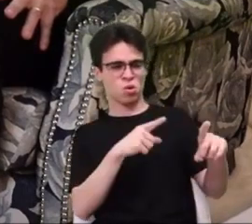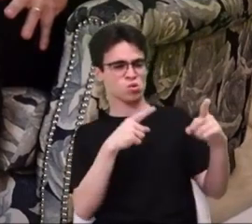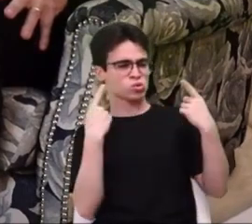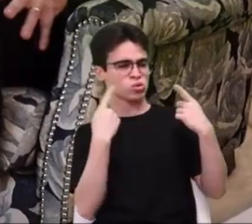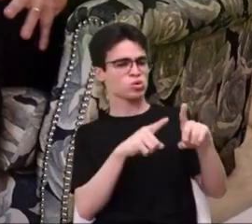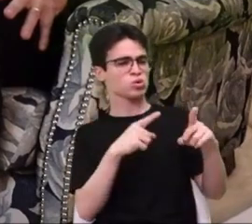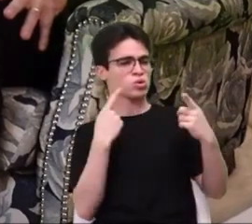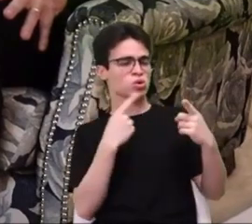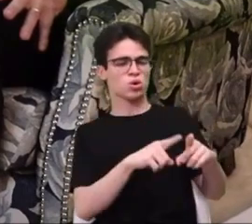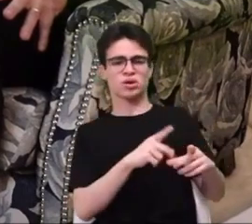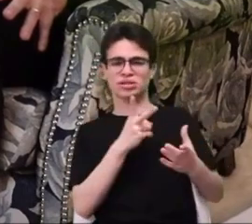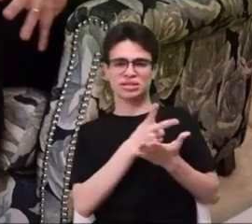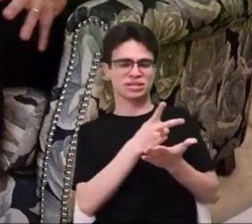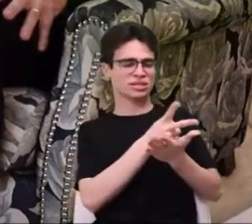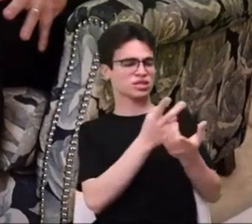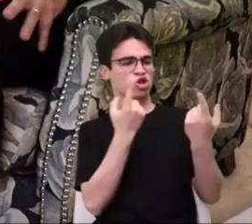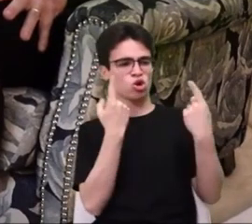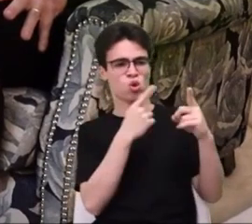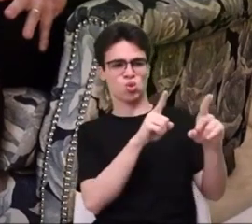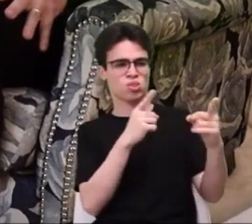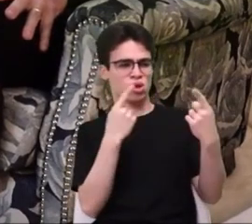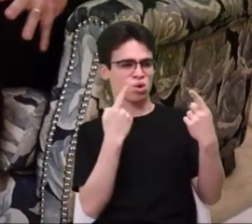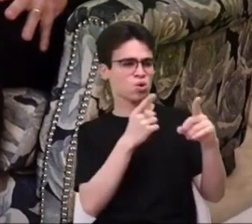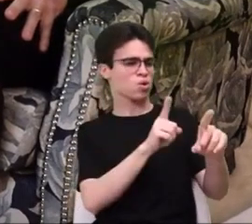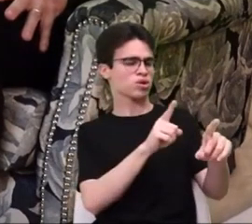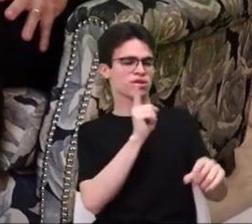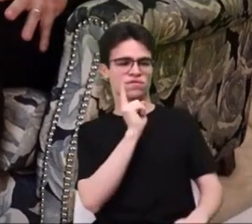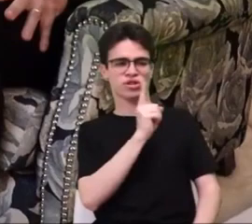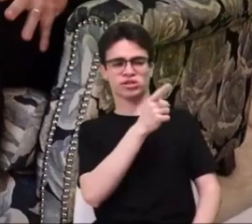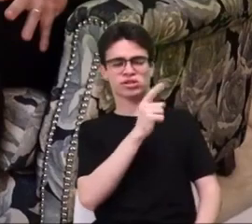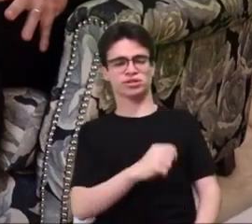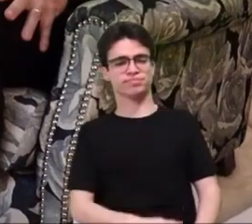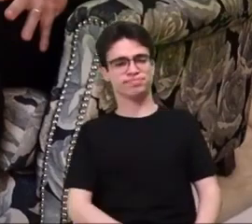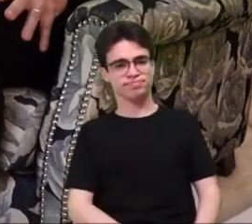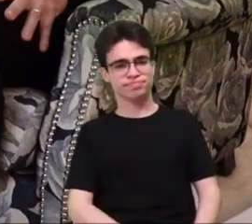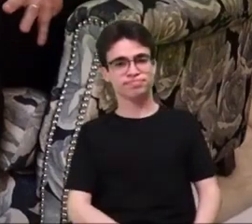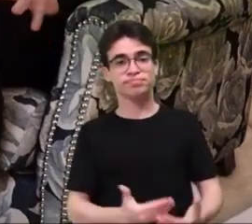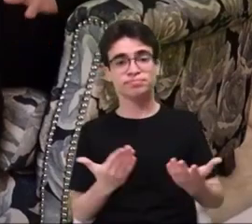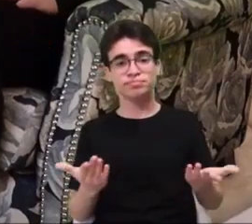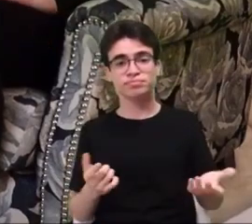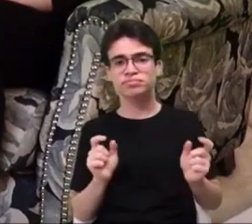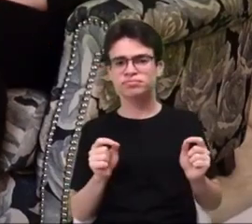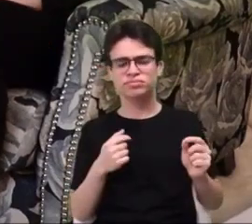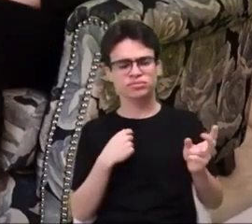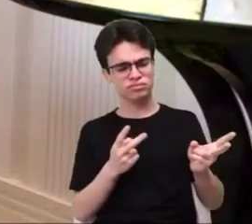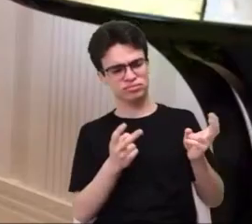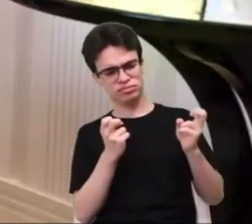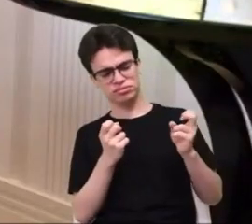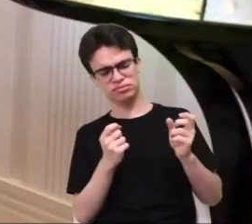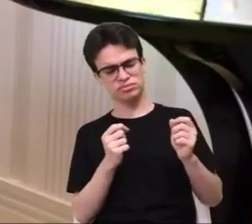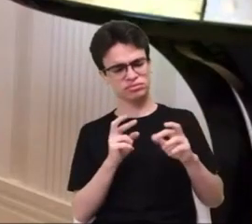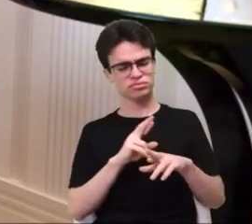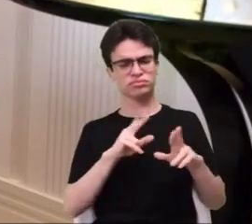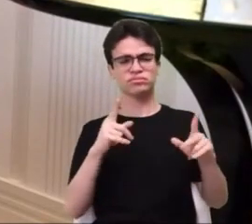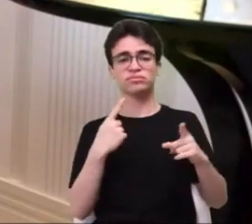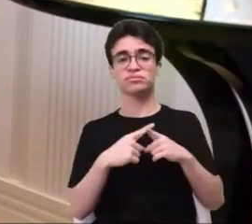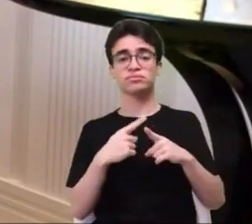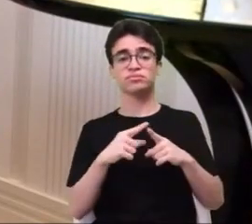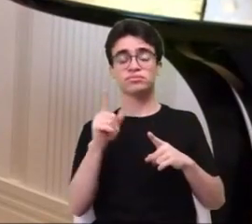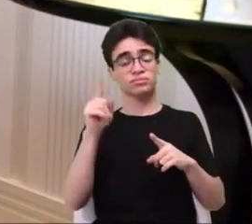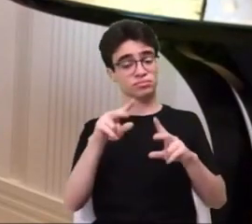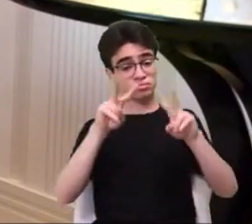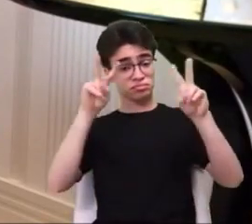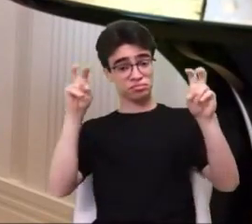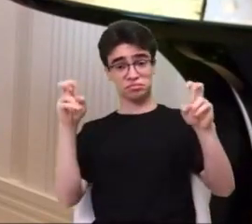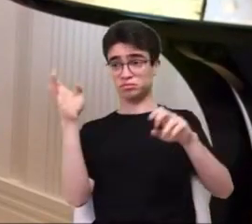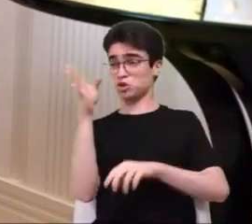sempre combativamente indo contra aquilo que você está falando, né? E eu acho interessante isso, porque é a grande